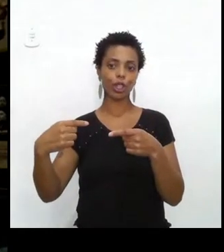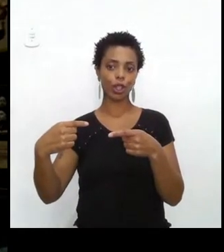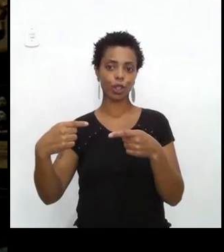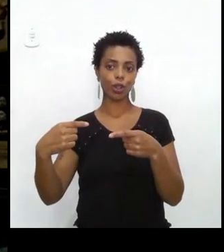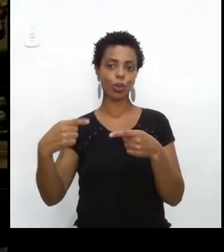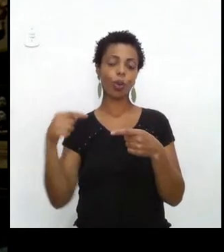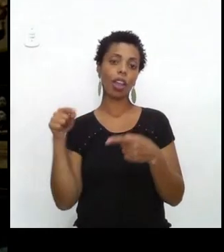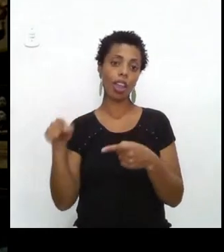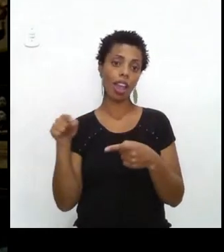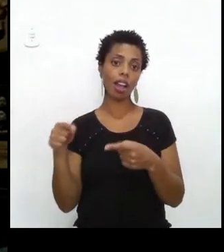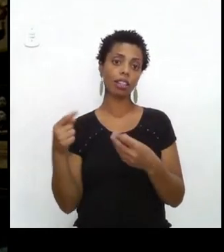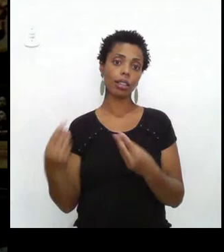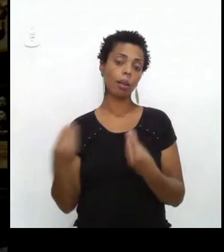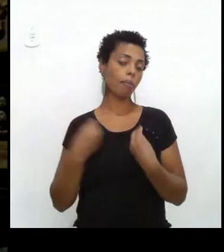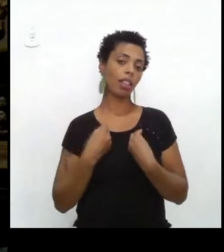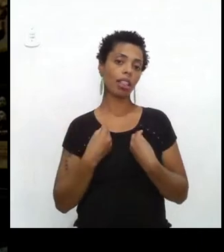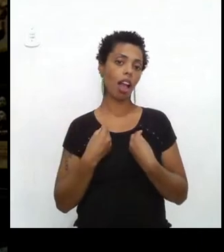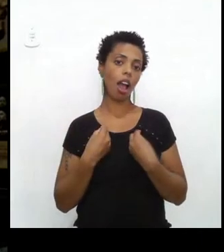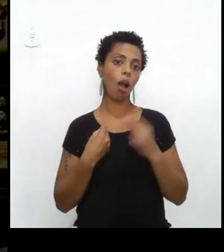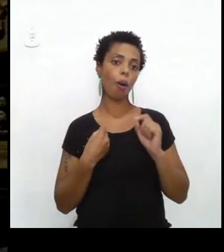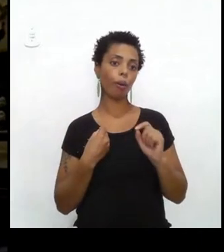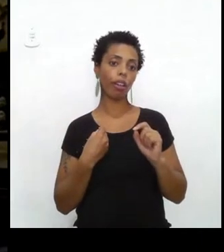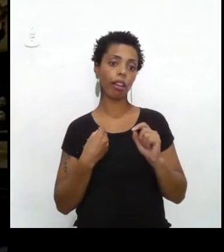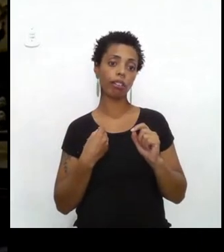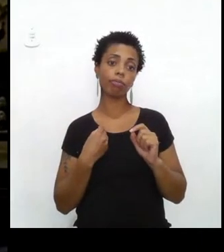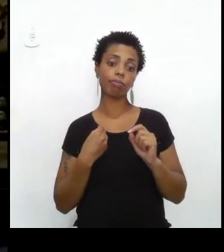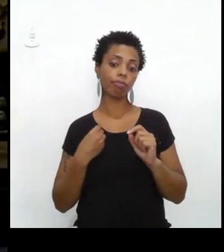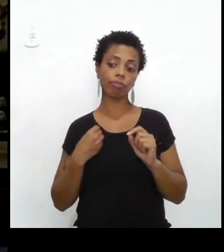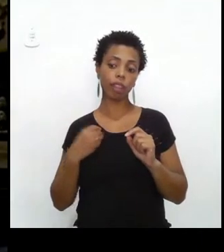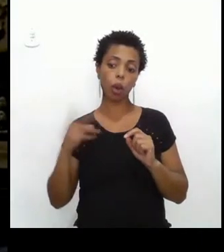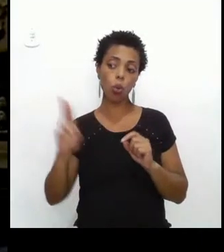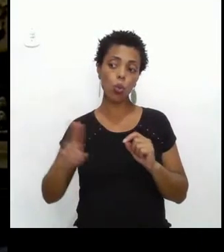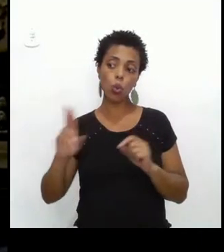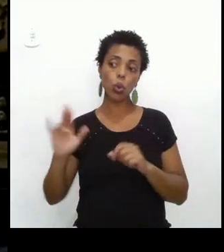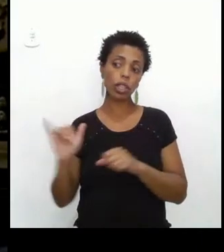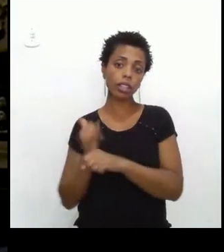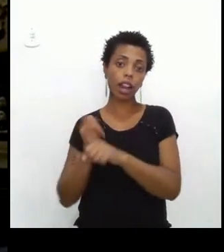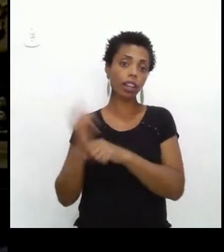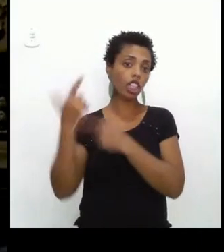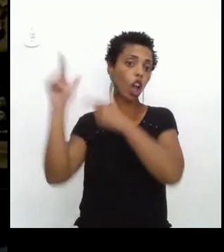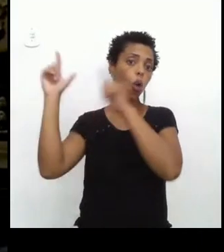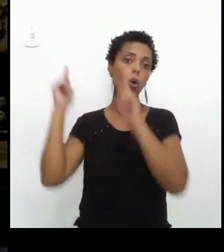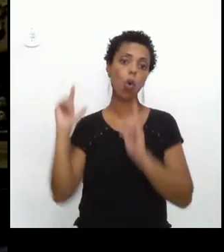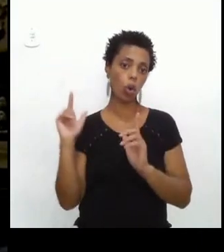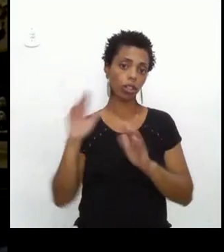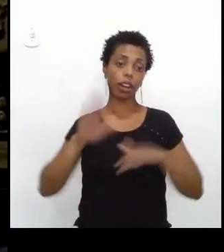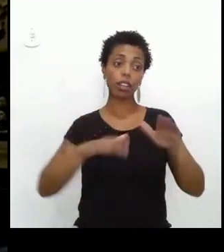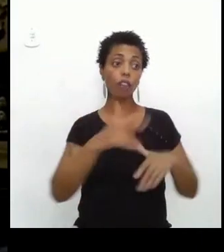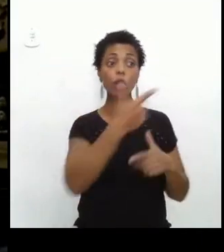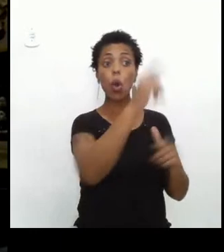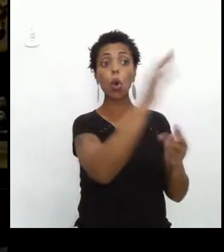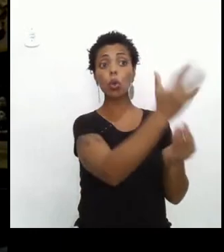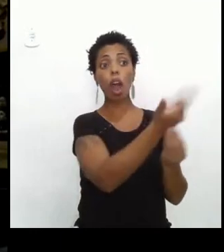de fantasía arte sneakers Nike hsi DSI